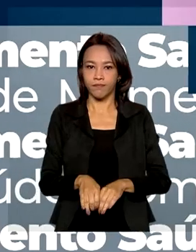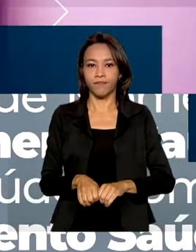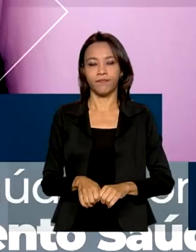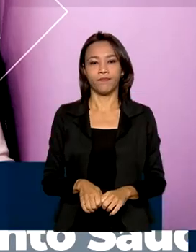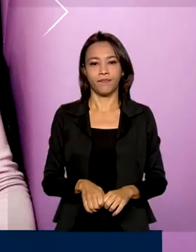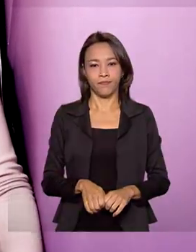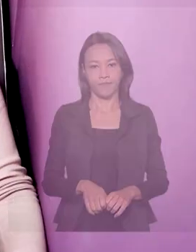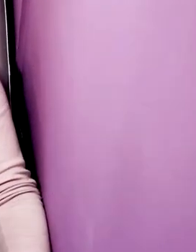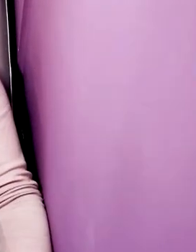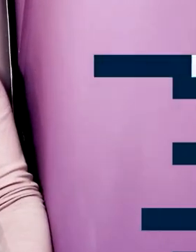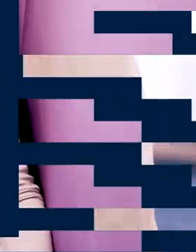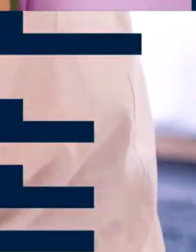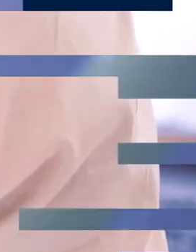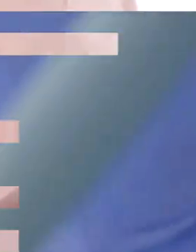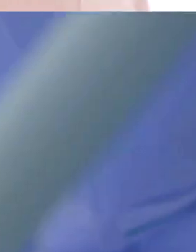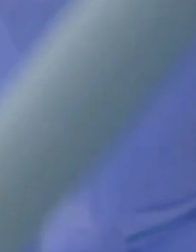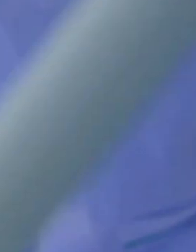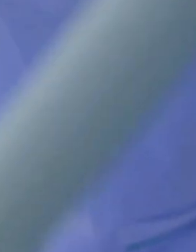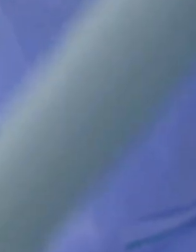o